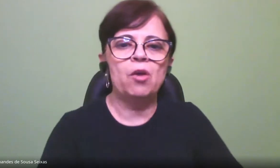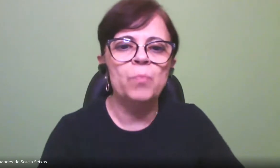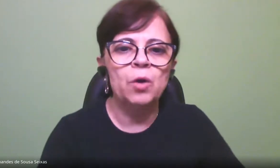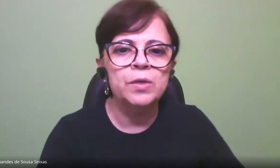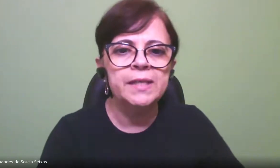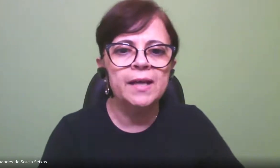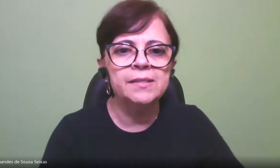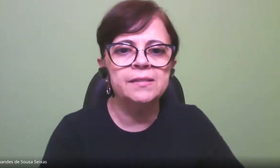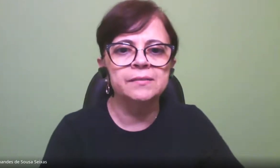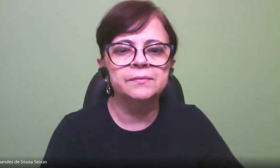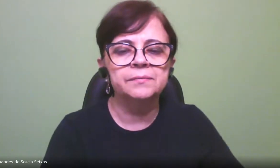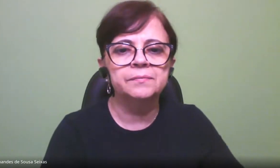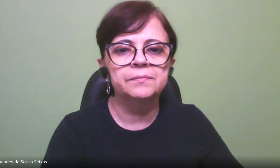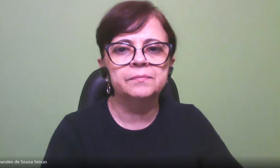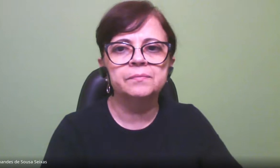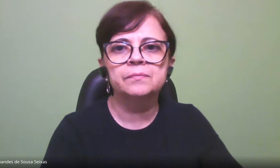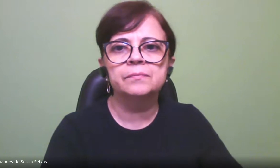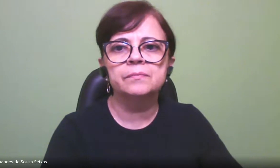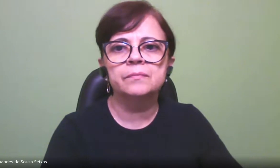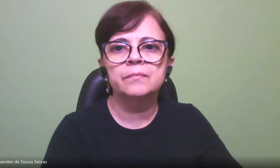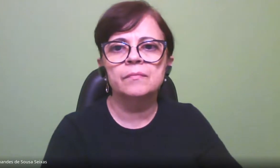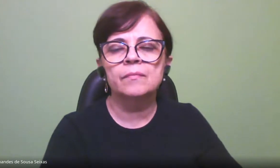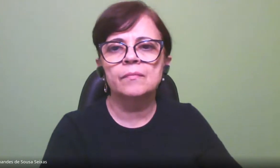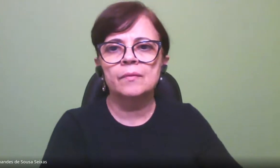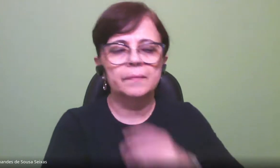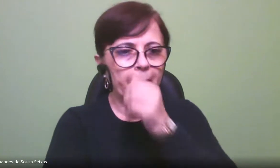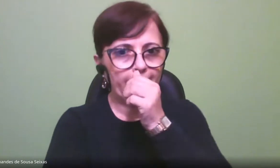Você quer falar alguma coisa, Raíssa?